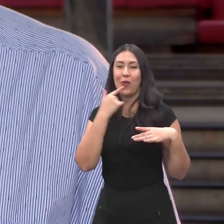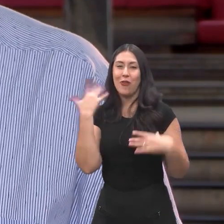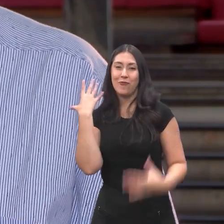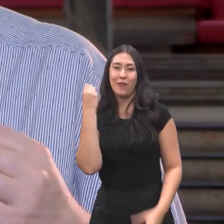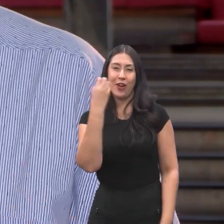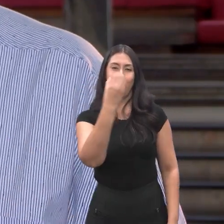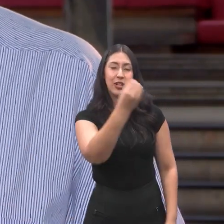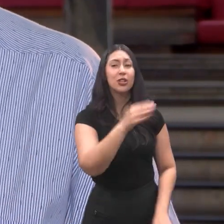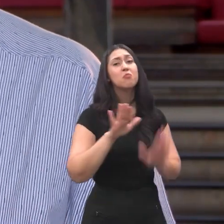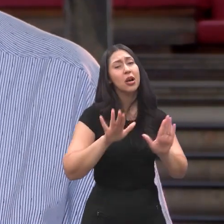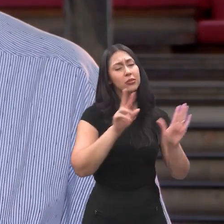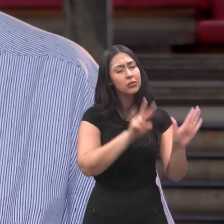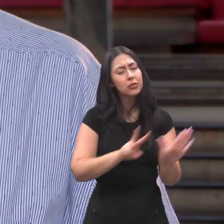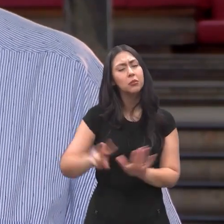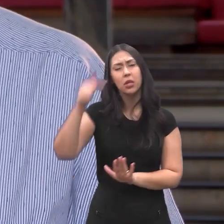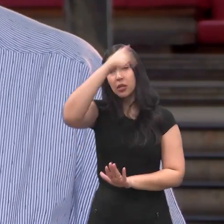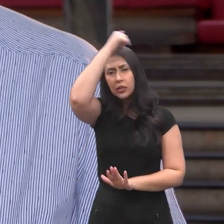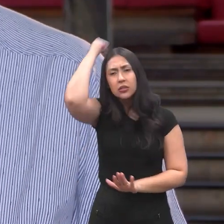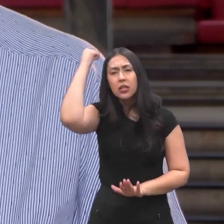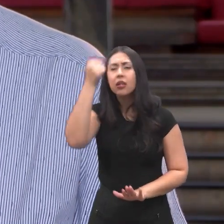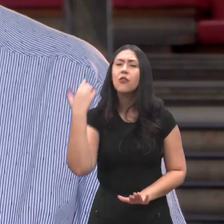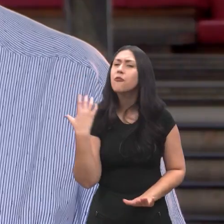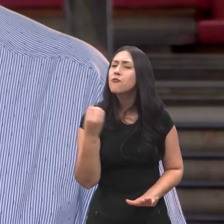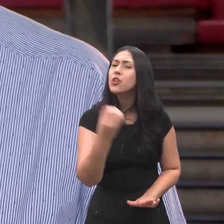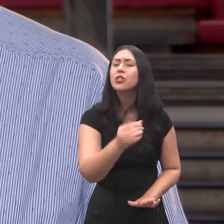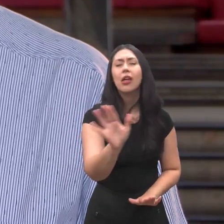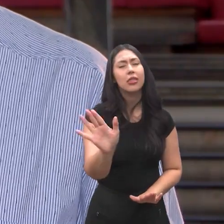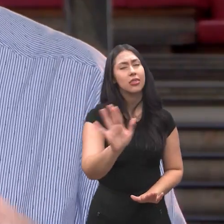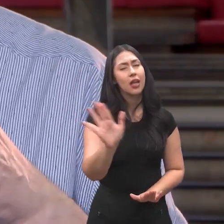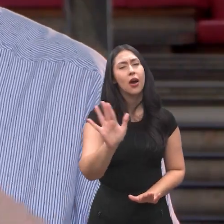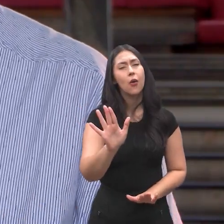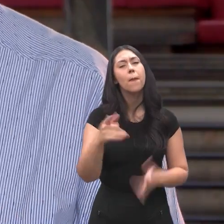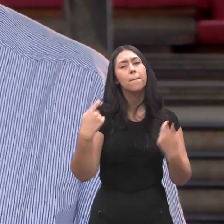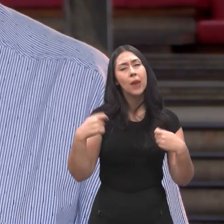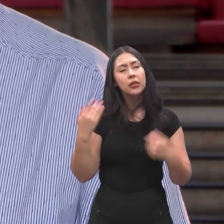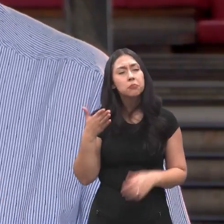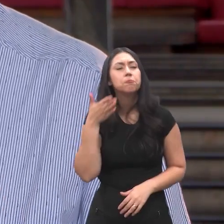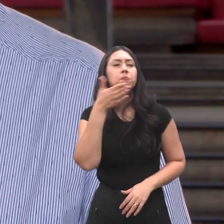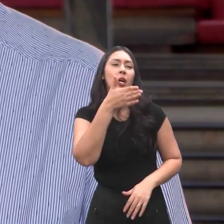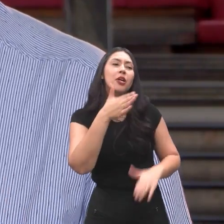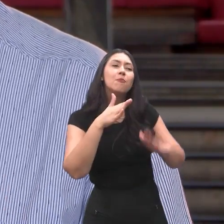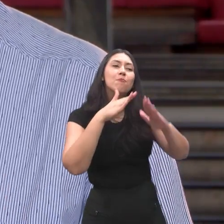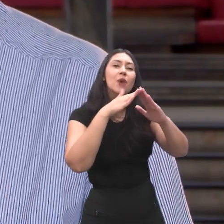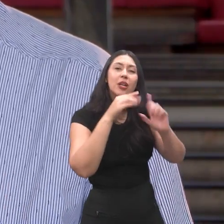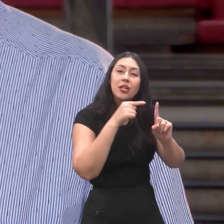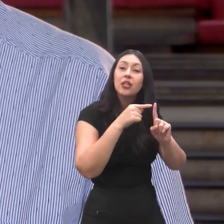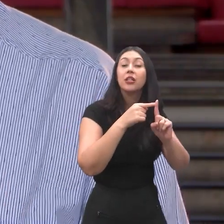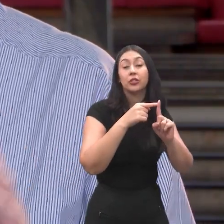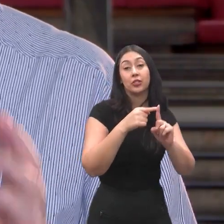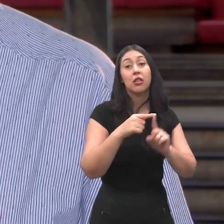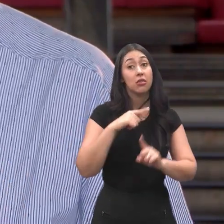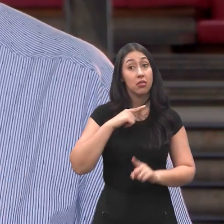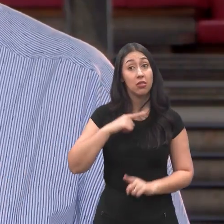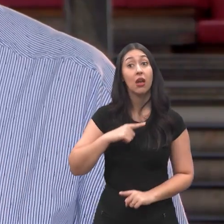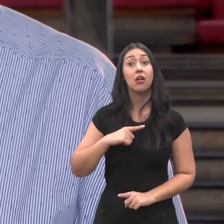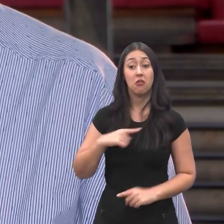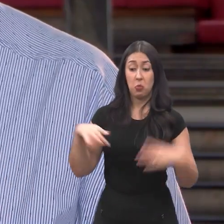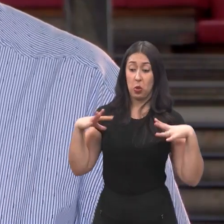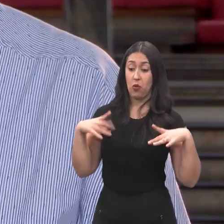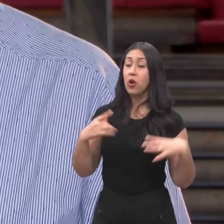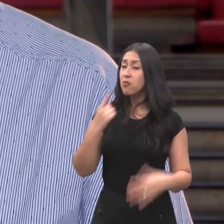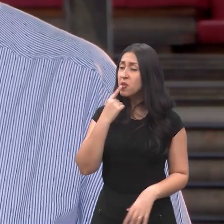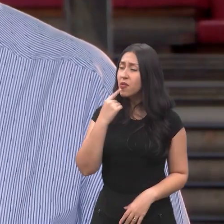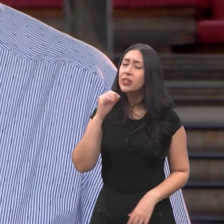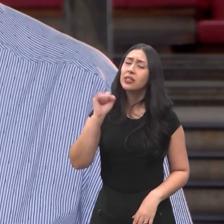feriados, mas a Semana Santa não é um dia para isso. A Semana Santa é para se viver nas paróquias, não é? É um feriado, tem os